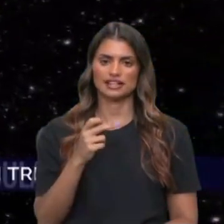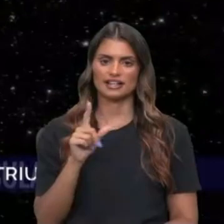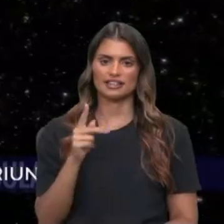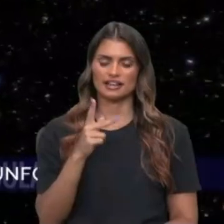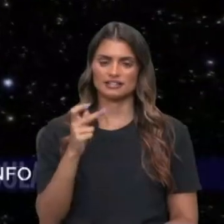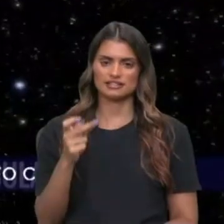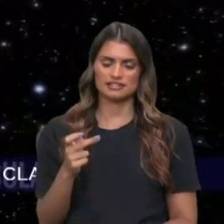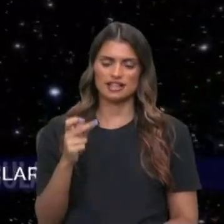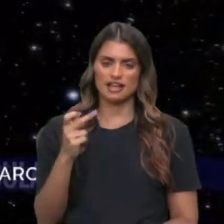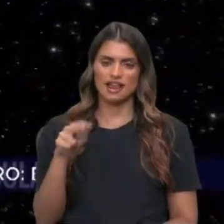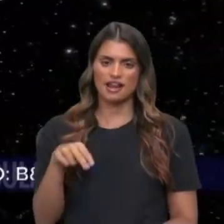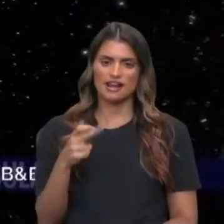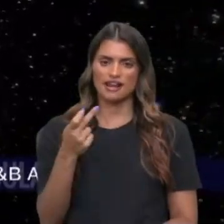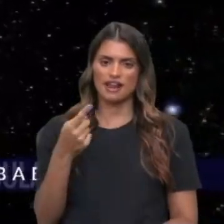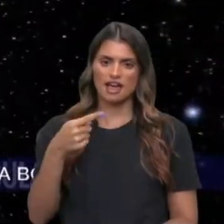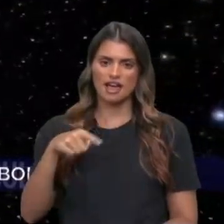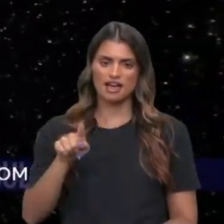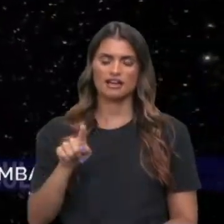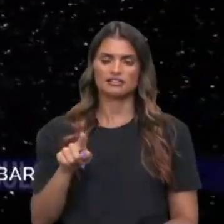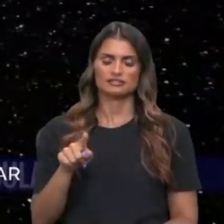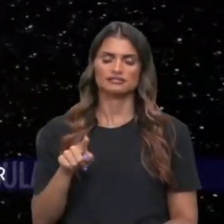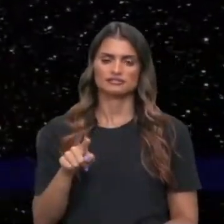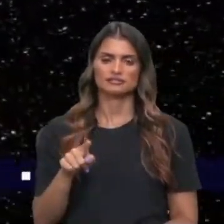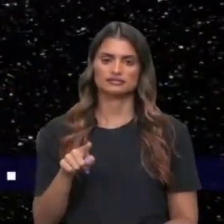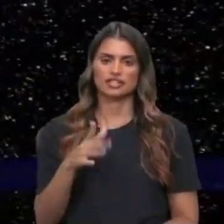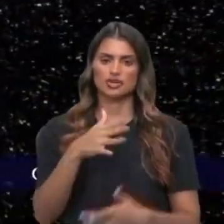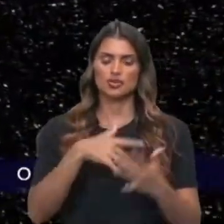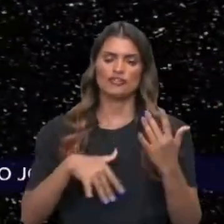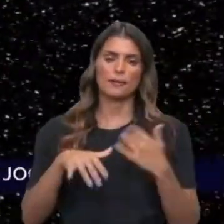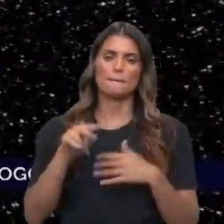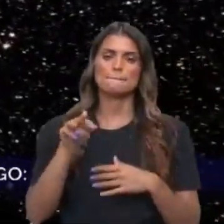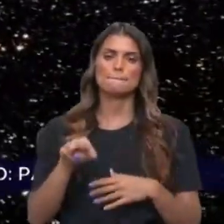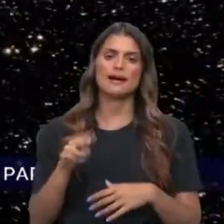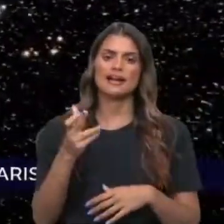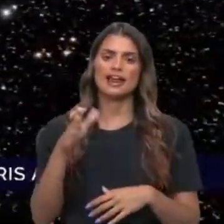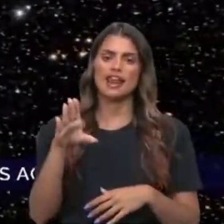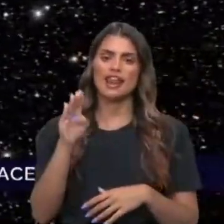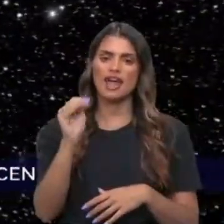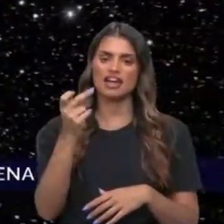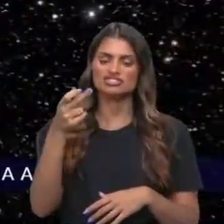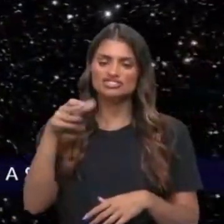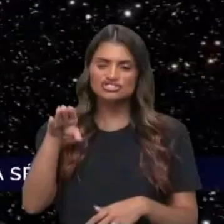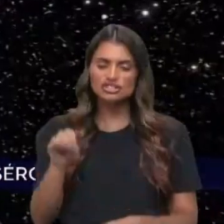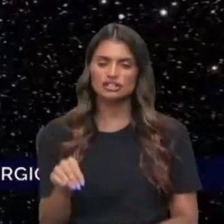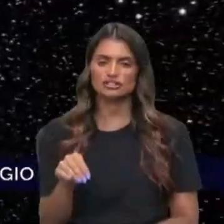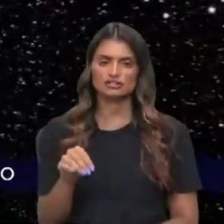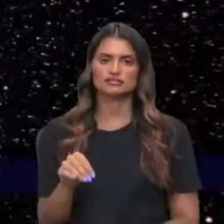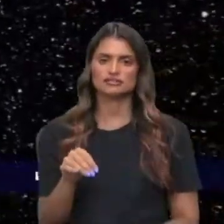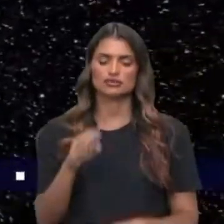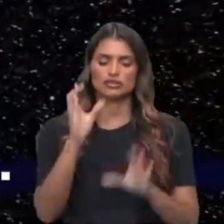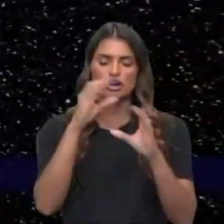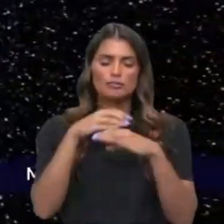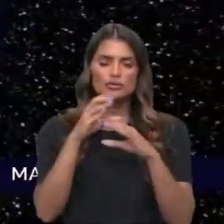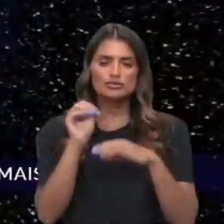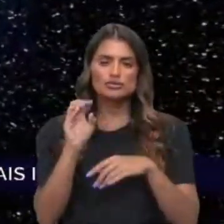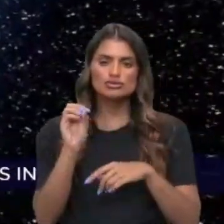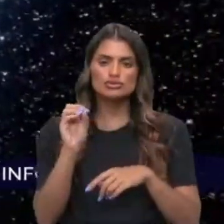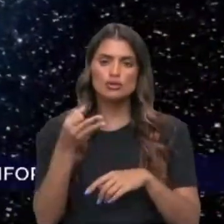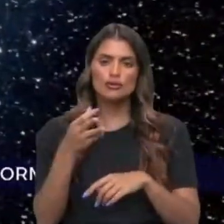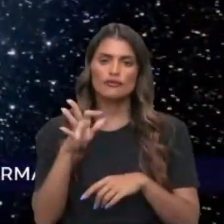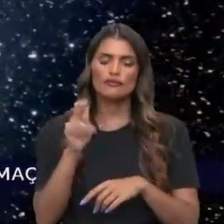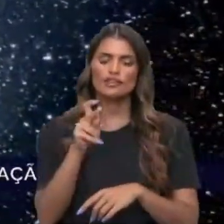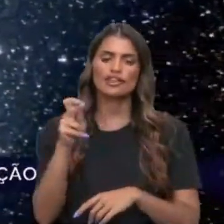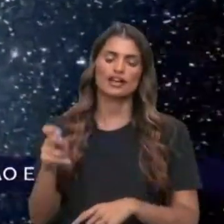anã, satélite da Via Láctea, Grande Nuvem de Magalhães. E, agora, os resultados do telescópio espacial Sofia. Sofia era aquele telescópio que estava a